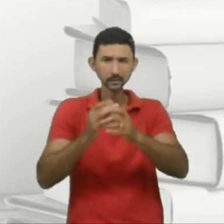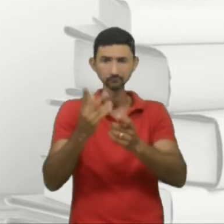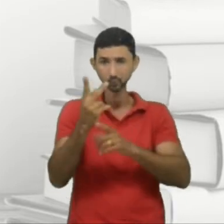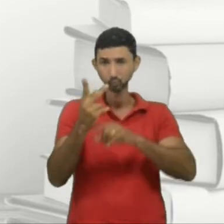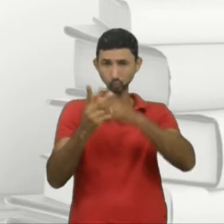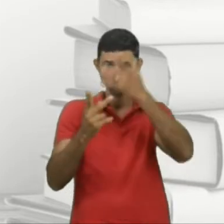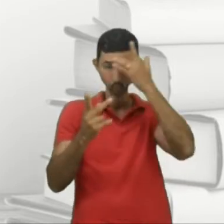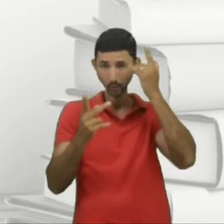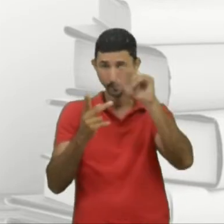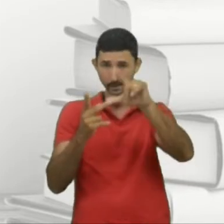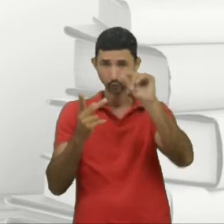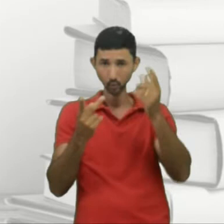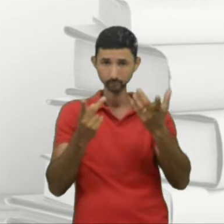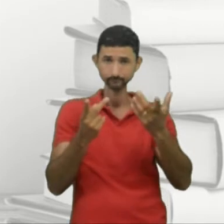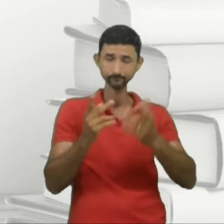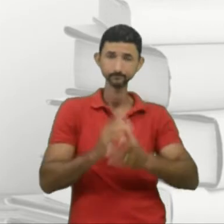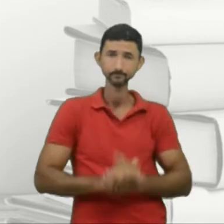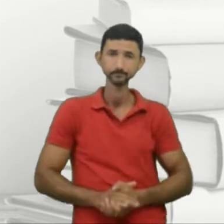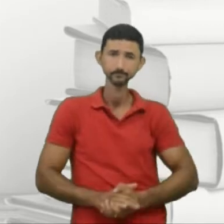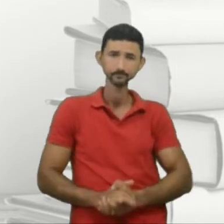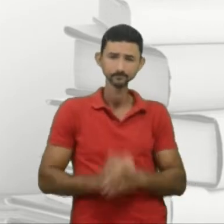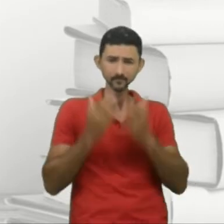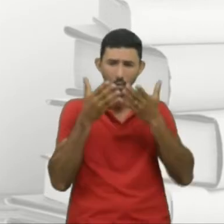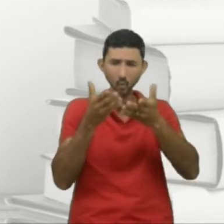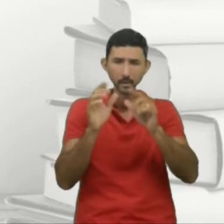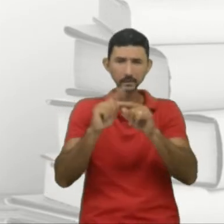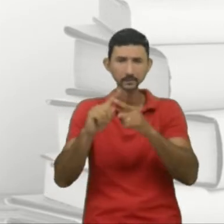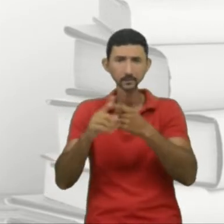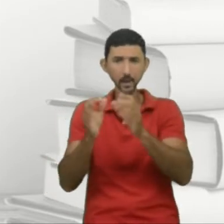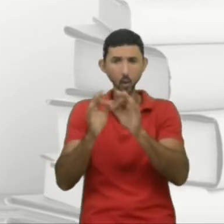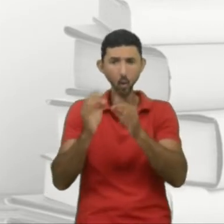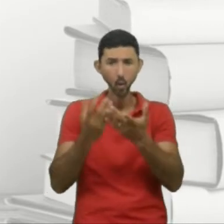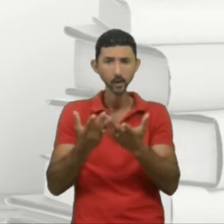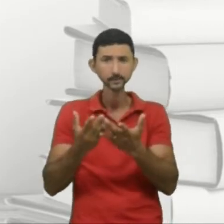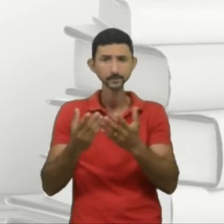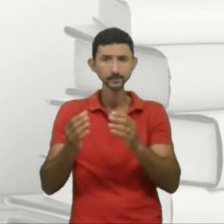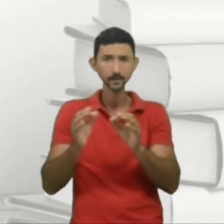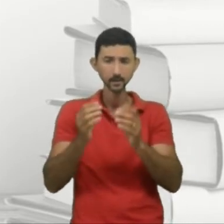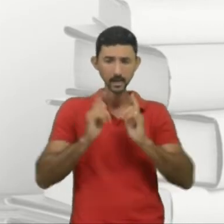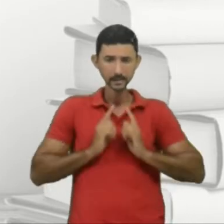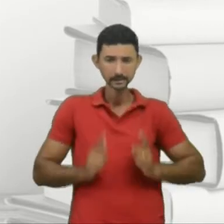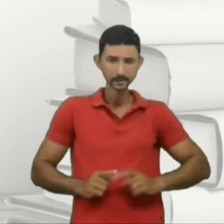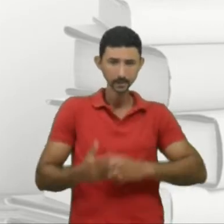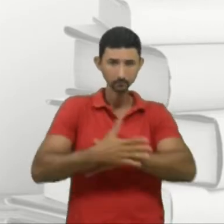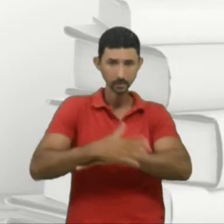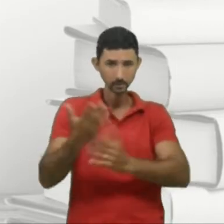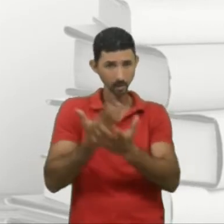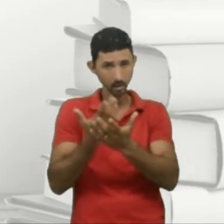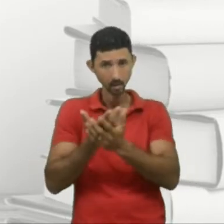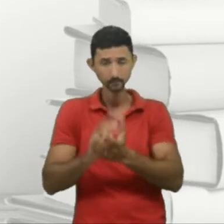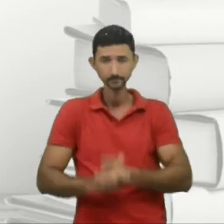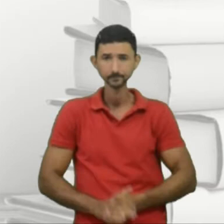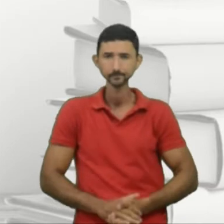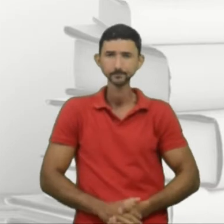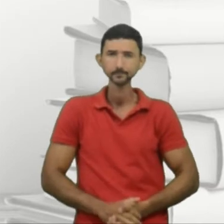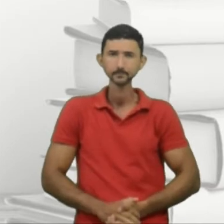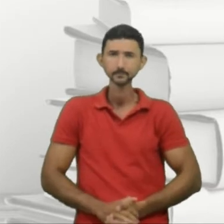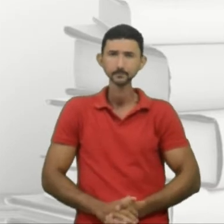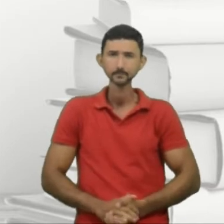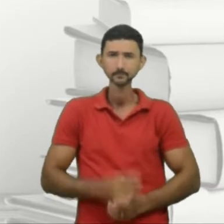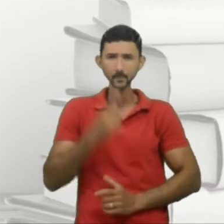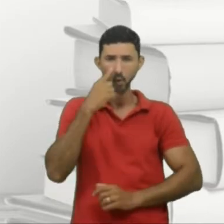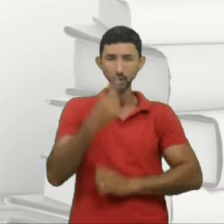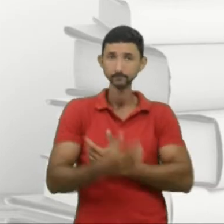algumas ideias, enfim, direcionar também a gestão, vamos dizer assim. Então,